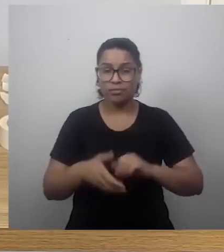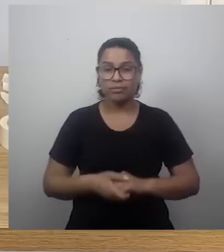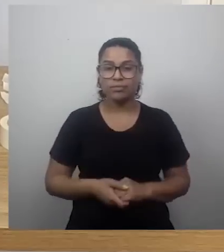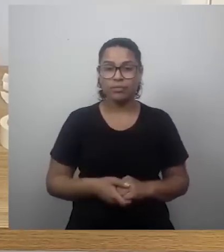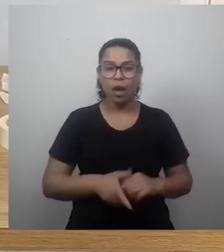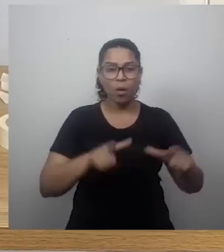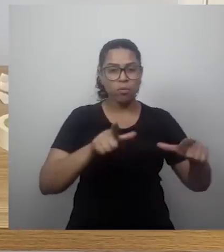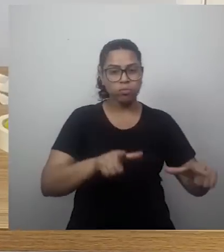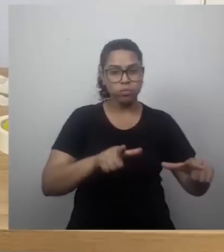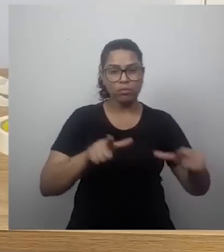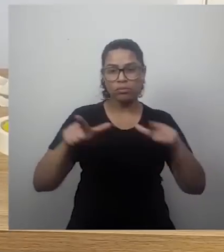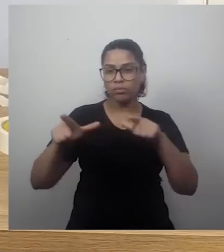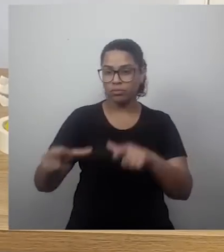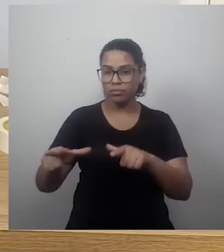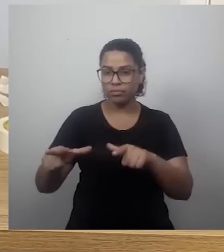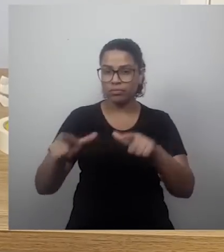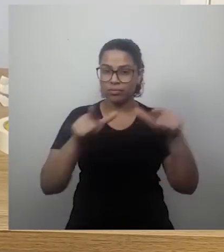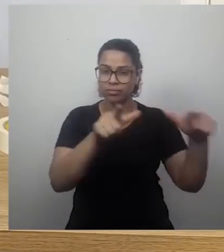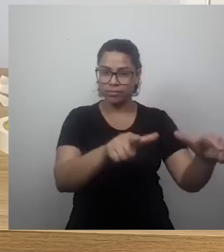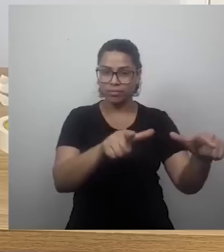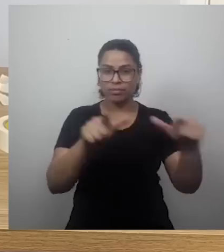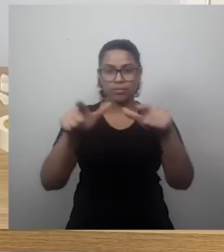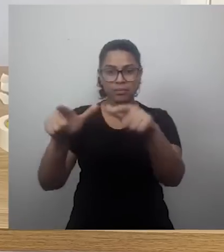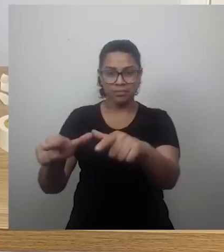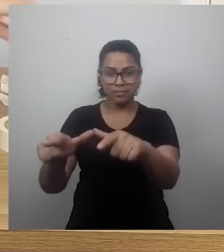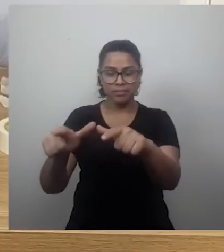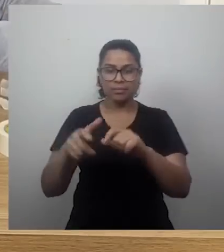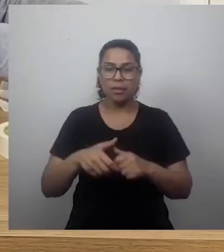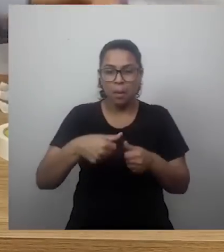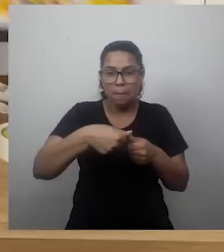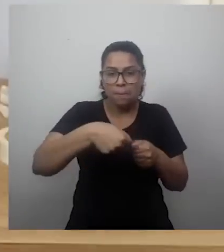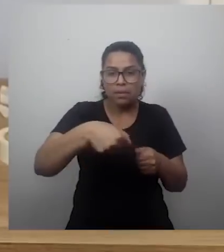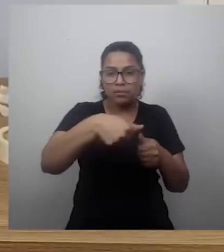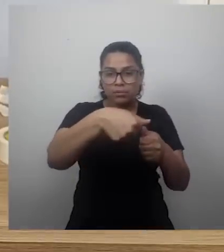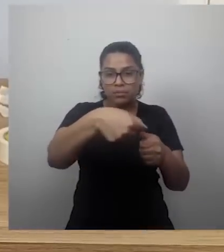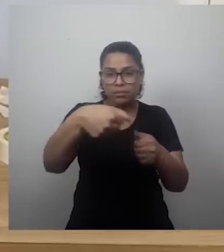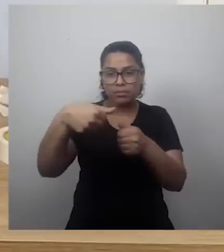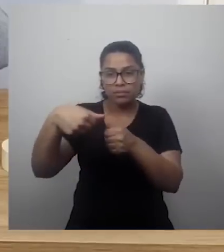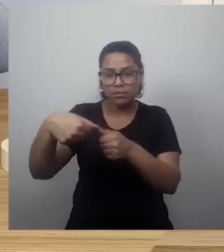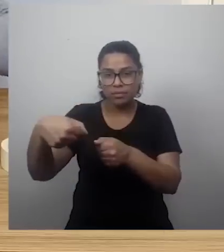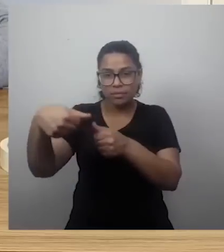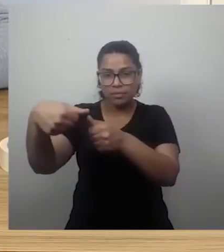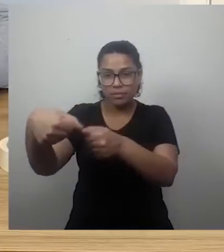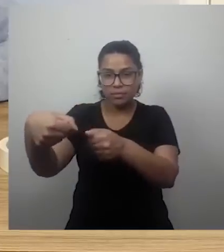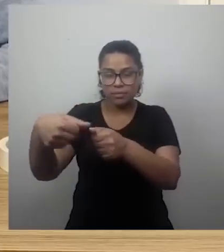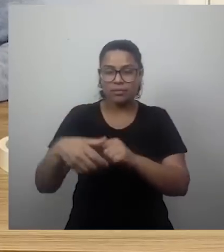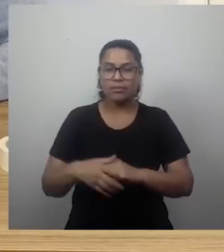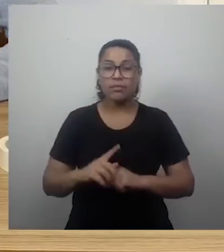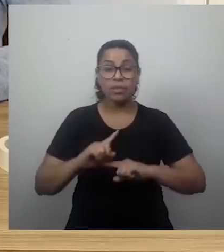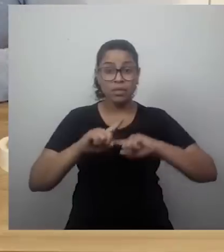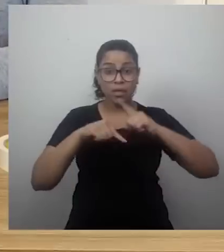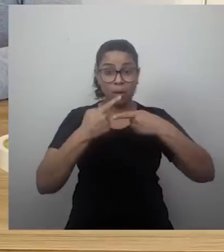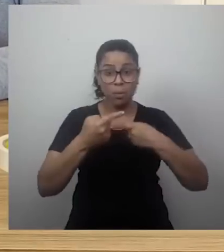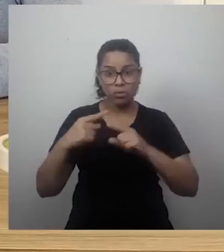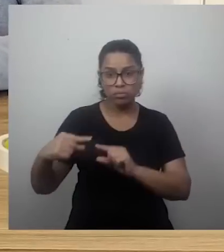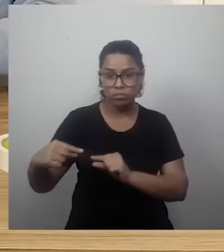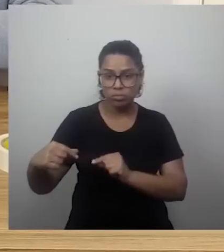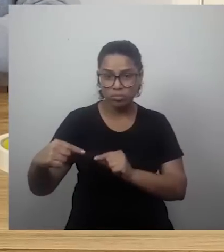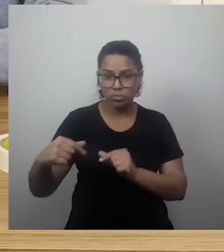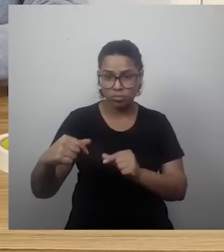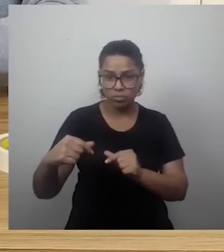Fui colocando um folheto do lado do outro e prendendo com fita adesiva, para facilitar na hora de enrolar em formato